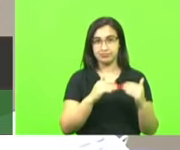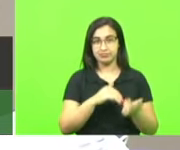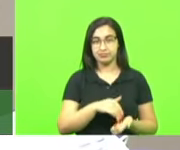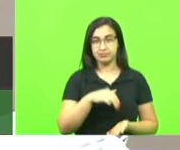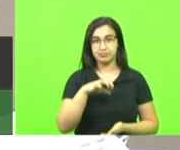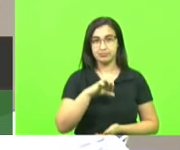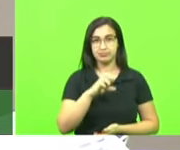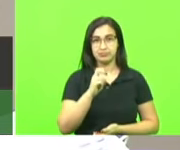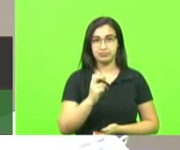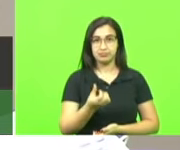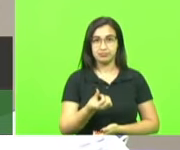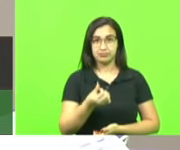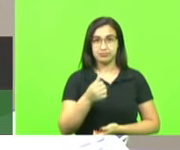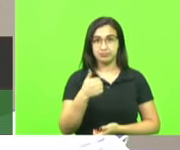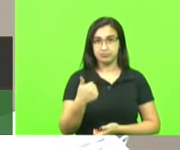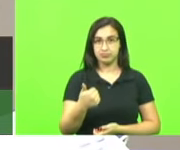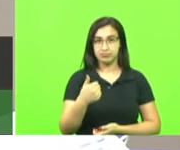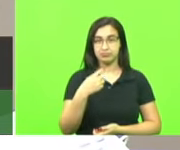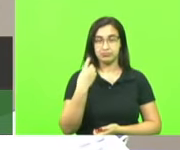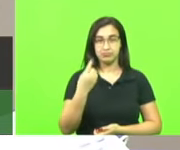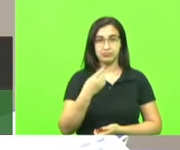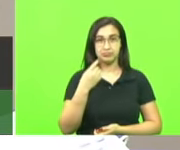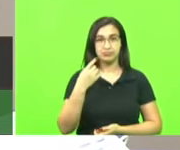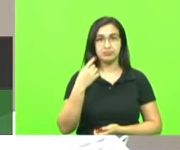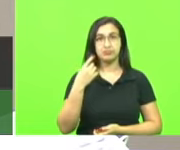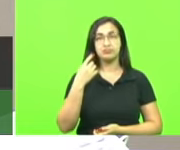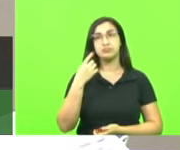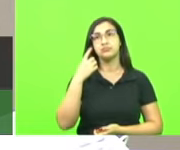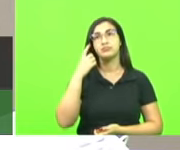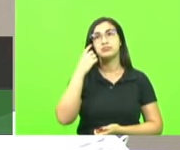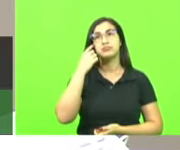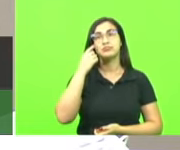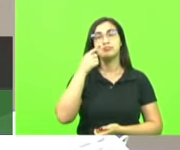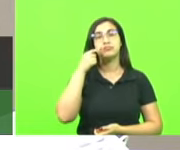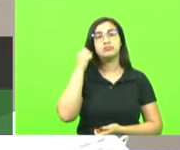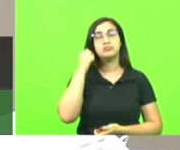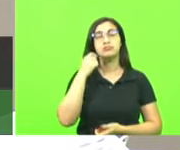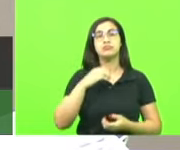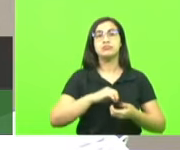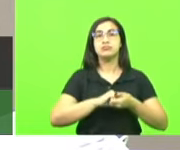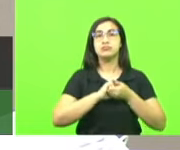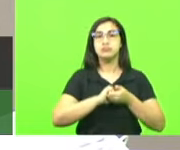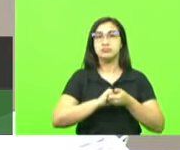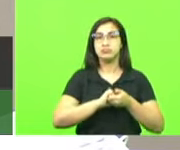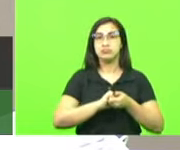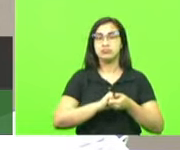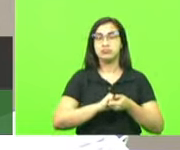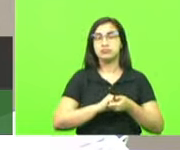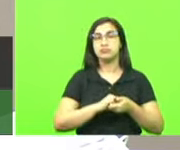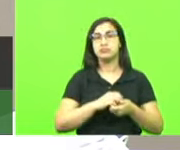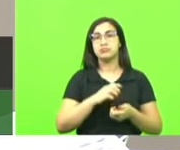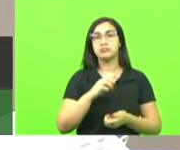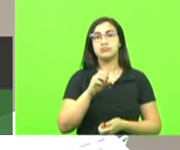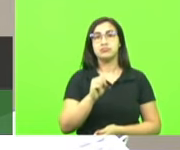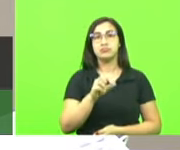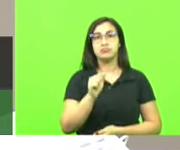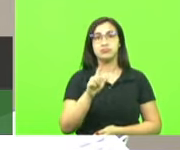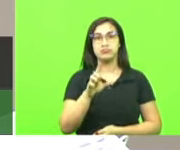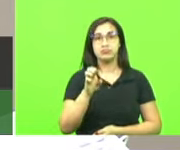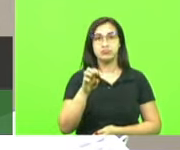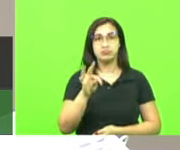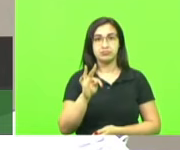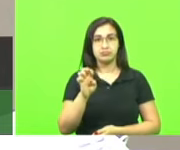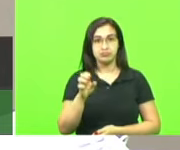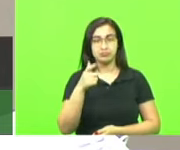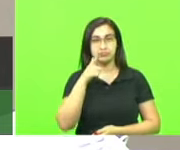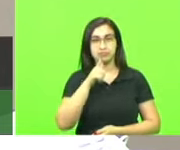Moção 961, autor deputado Adir Cederscheid, cumprimentando a desembargadora Salete da Silva Somariva pela sua eleição para a presidência